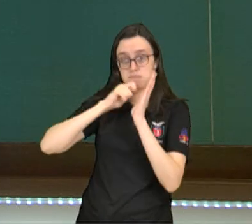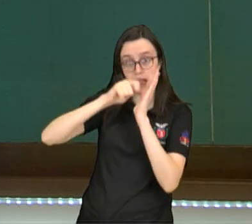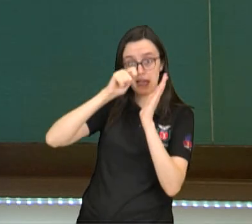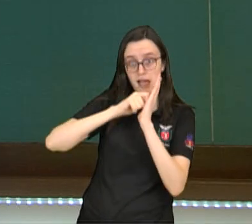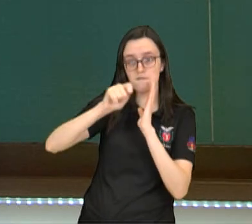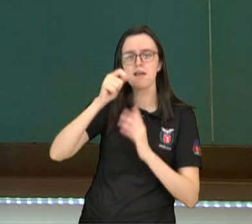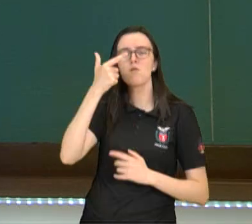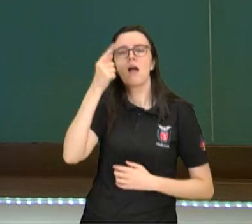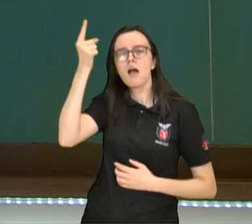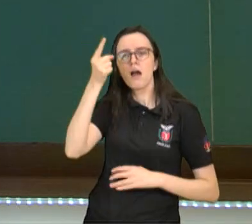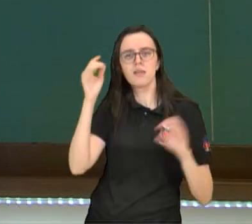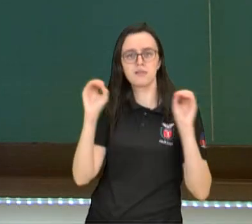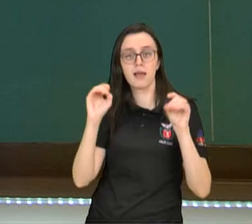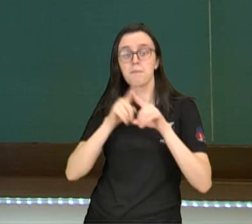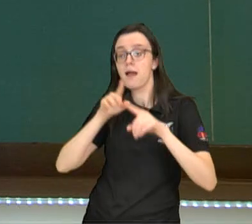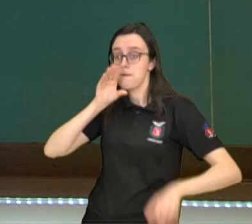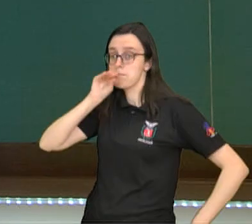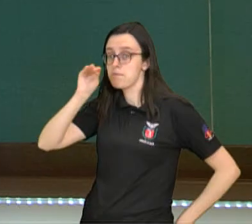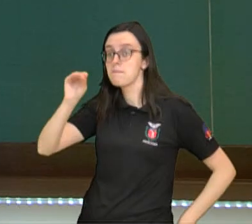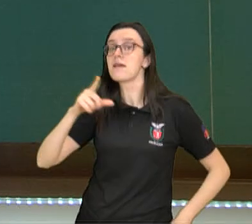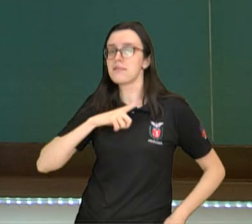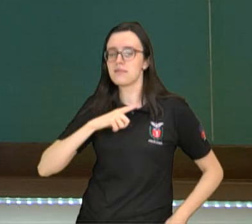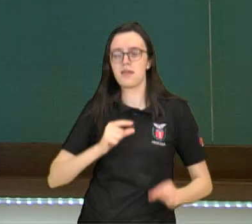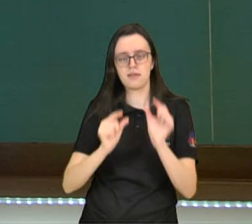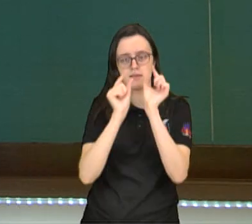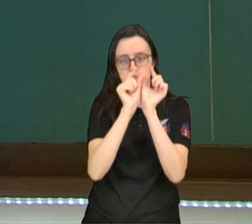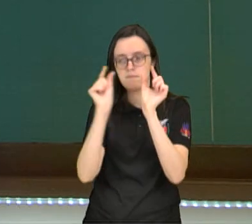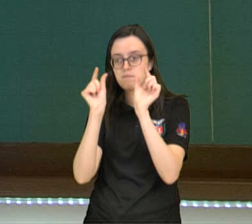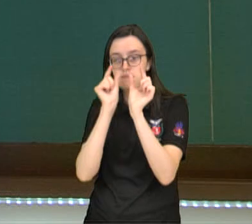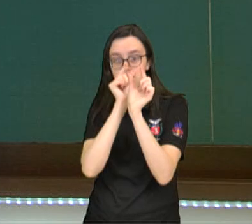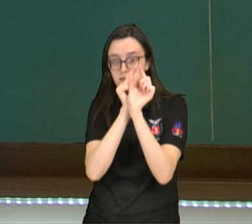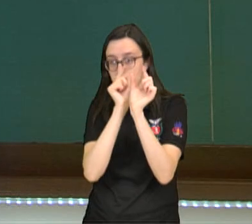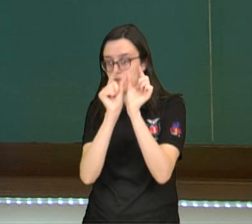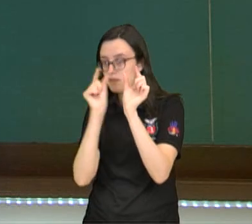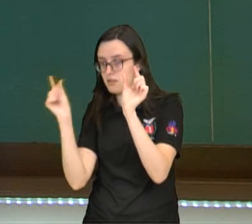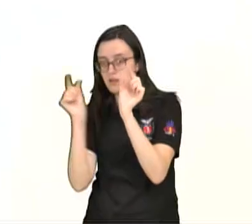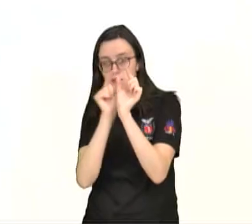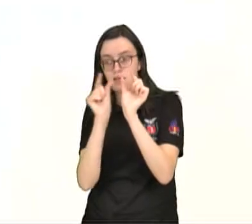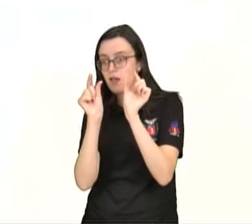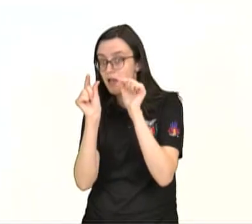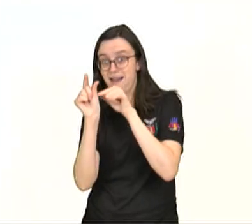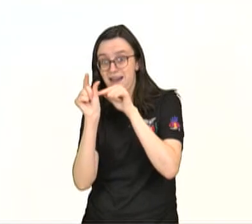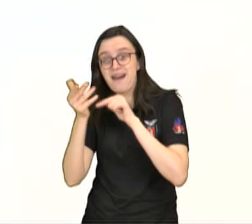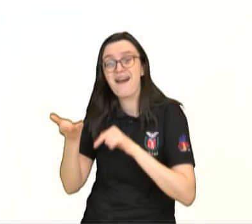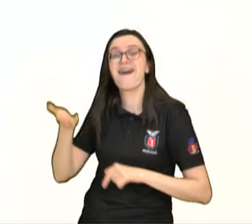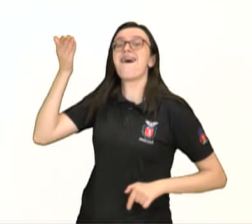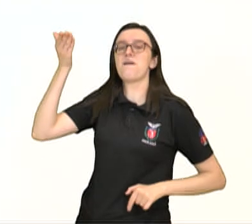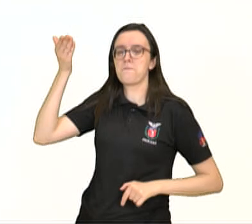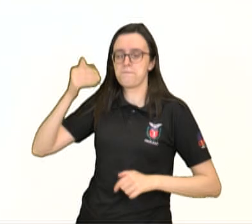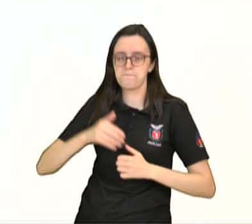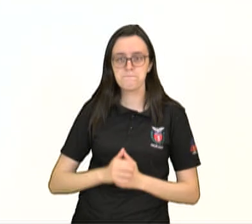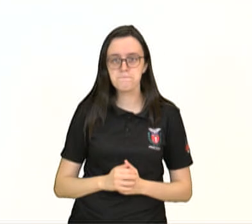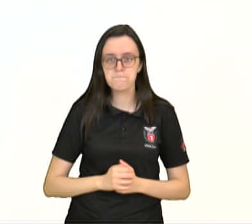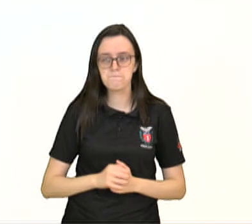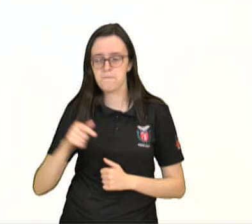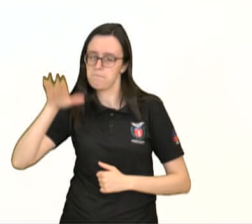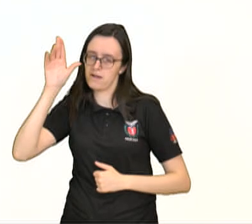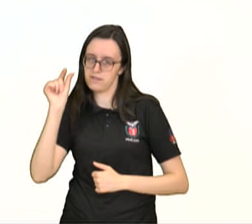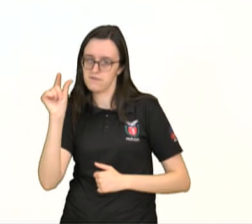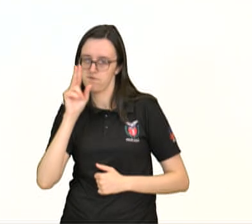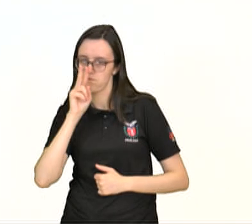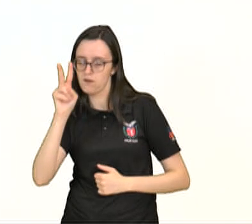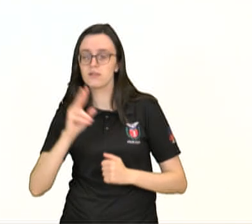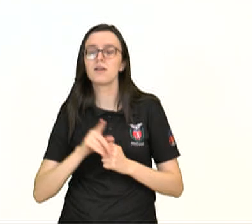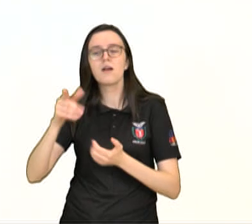da pronúncia nós usamos o acento para falar. Então ela fica bachata. Ela é um ritmo musical e uma dança que